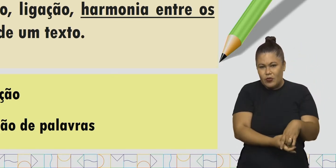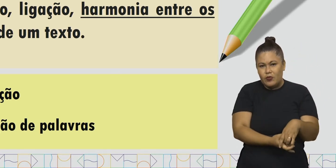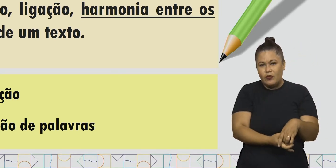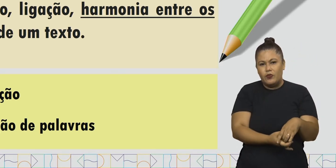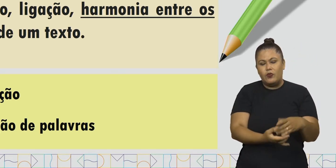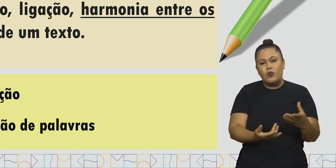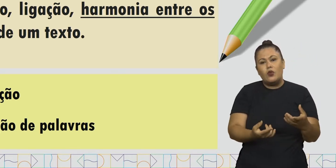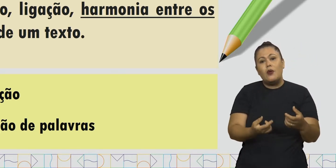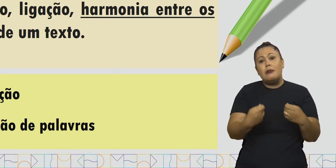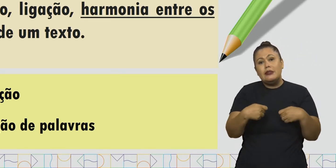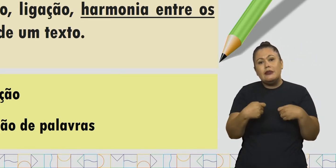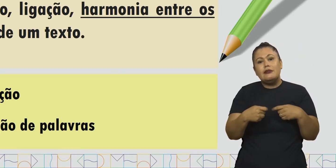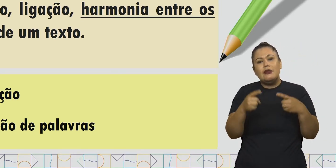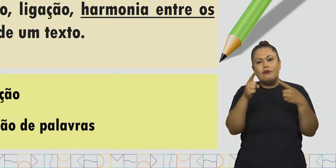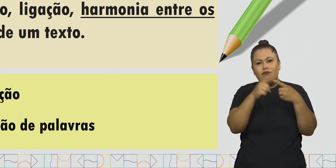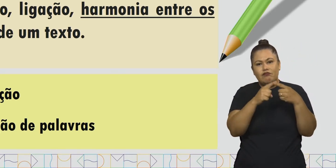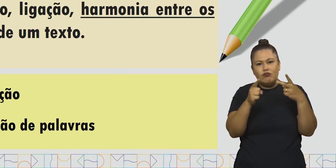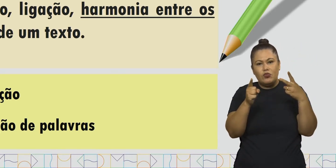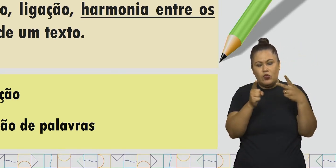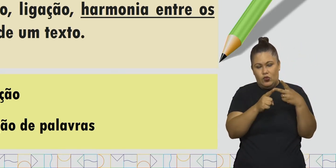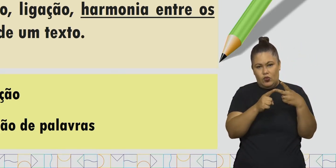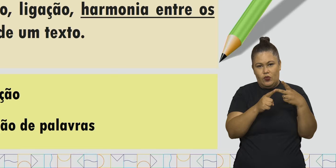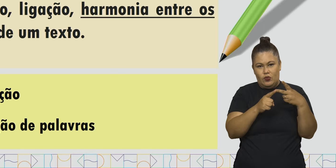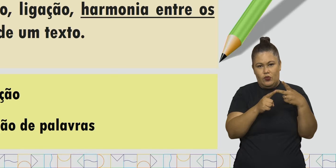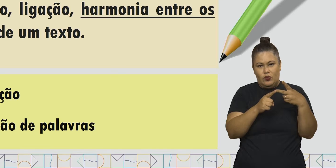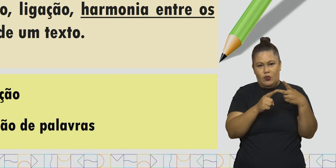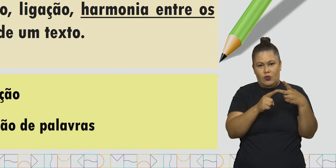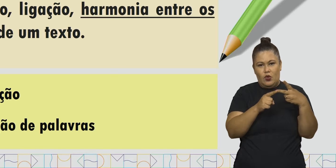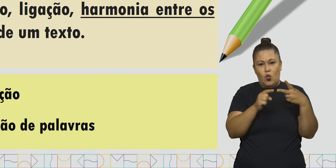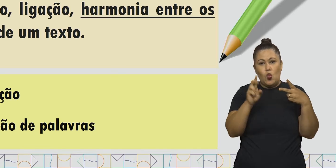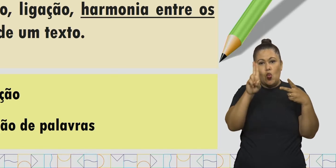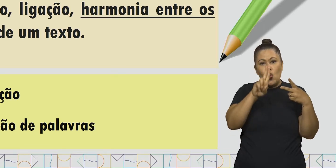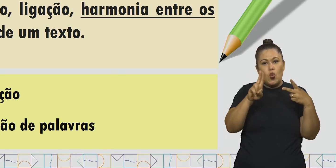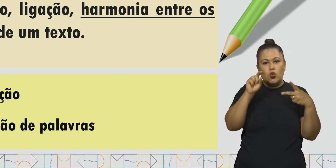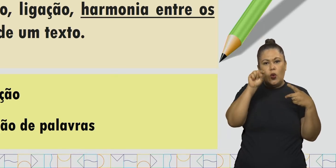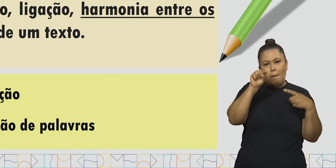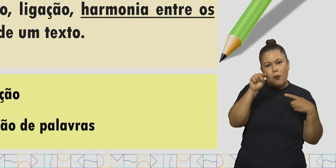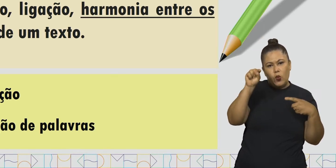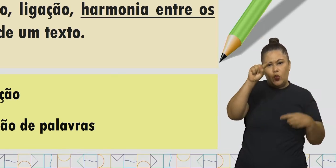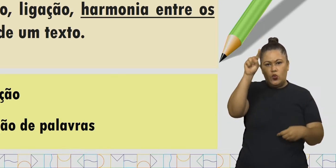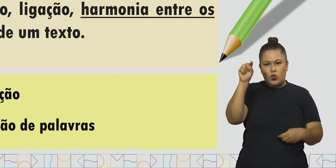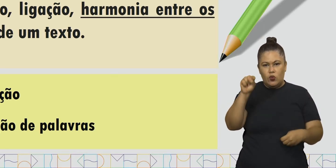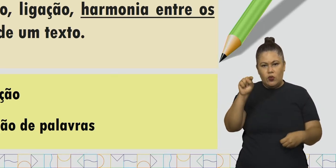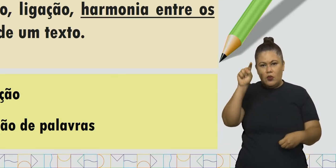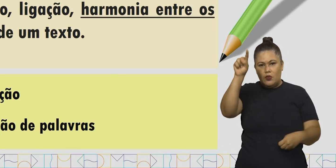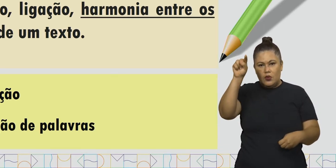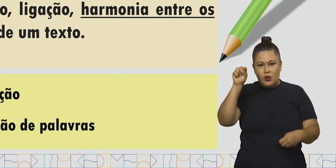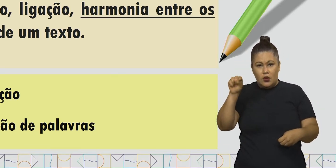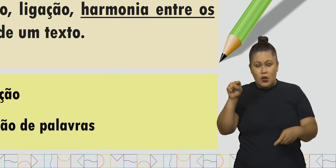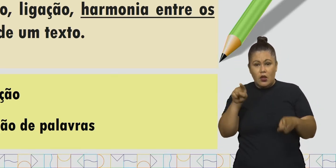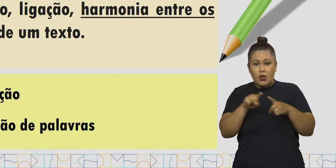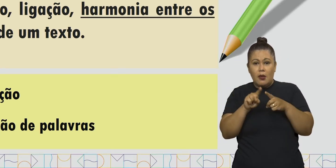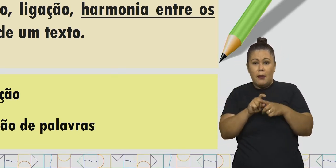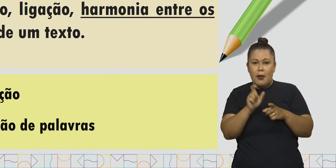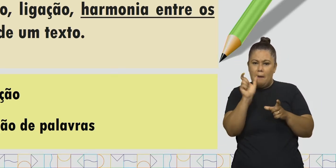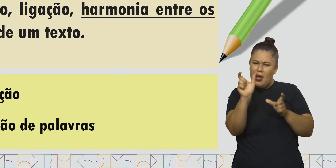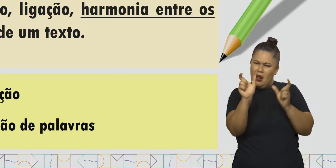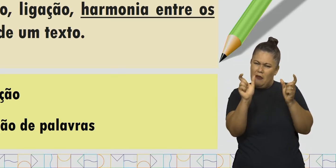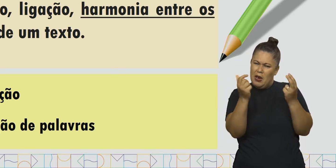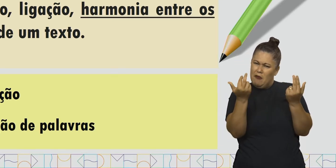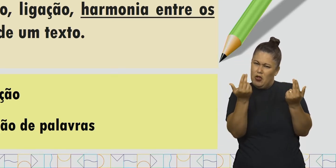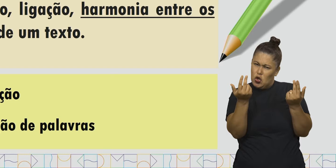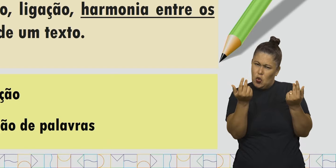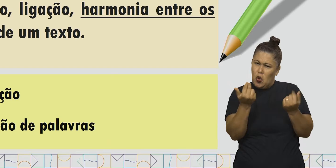ajudar. Duas coisas você precisa ficar atento: a pontuação e a repetição de